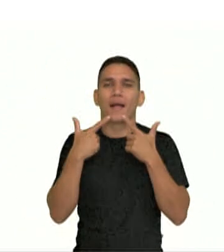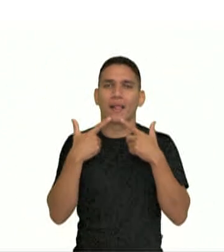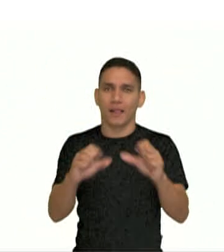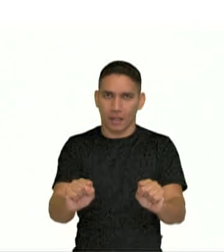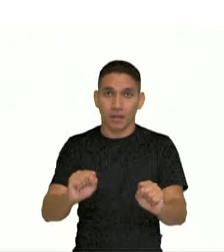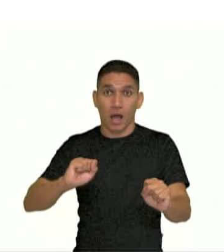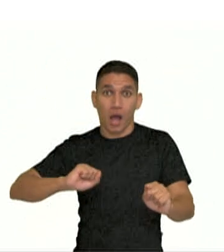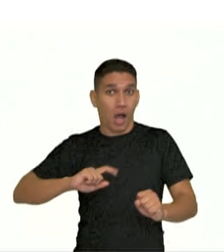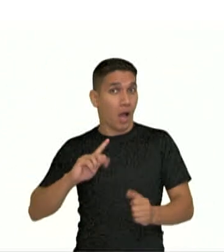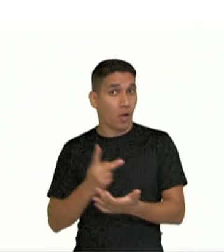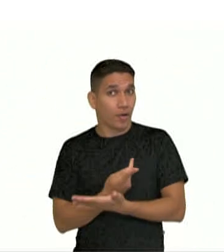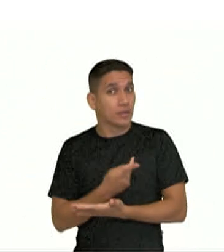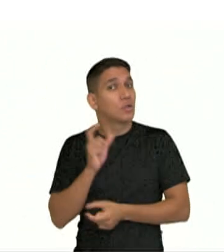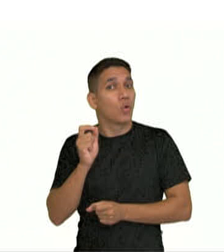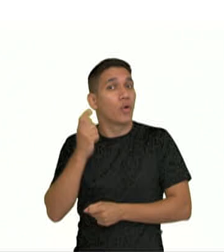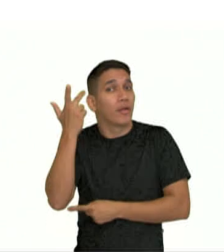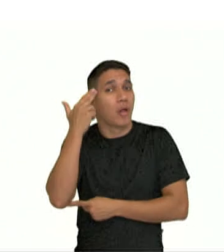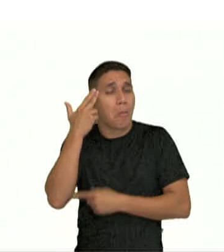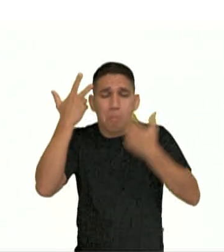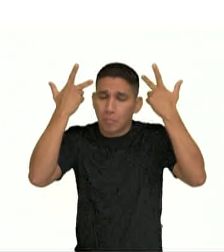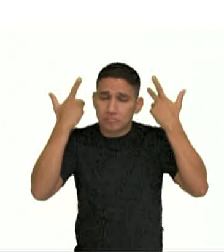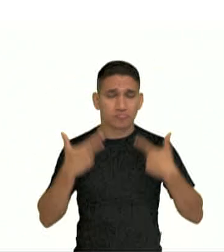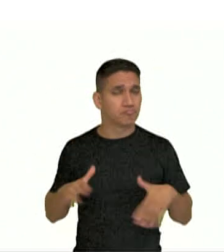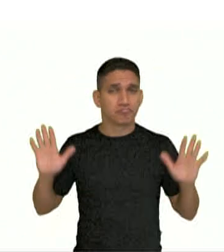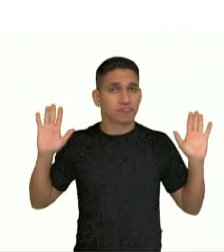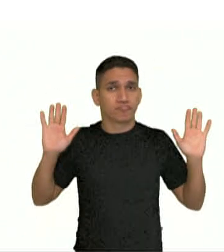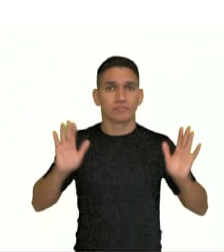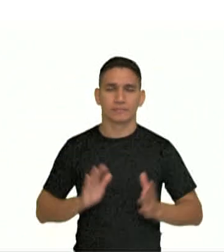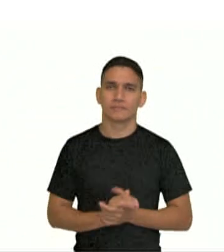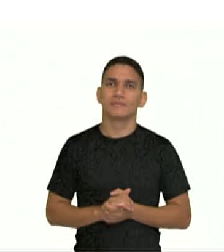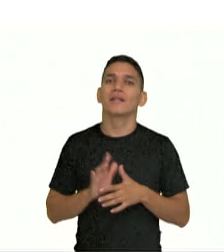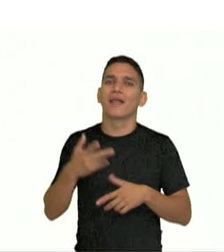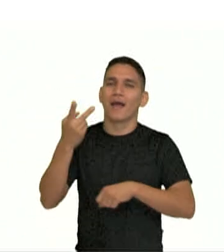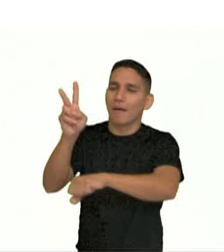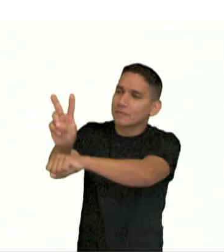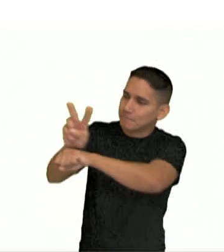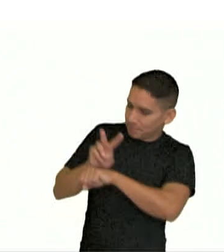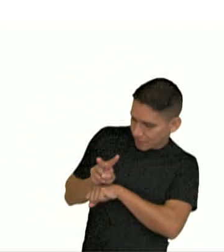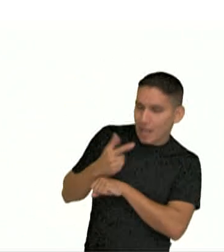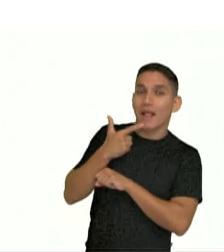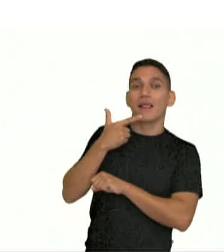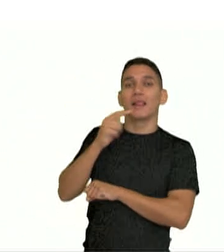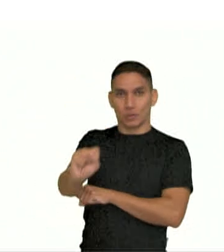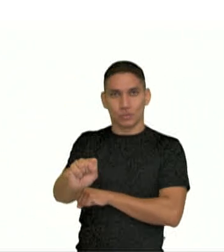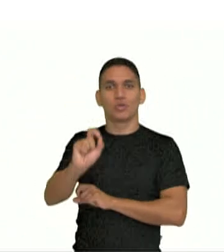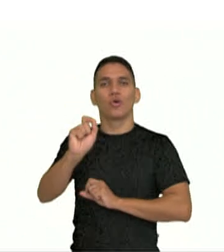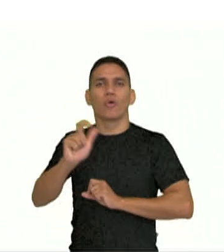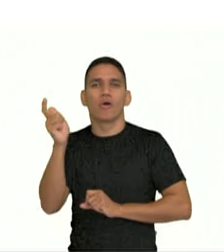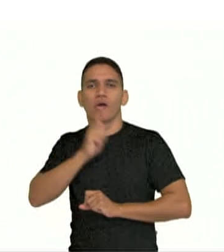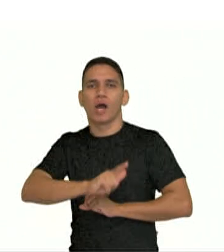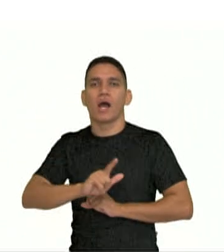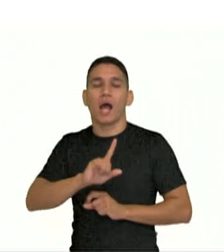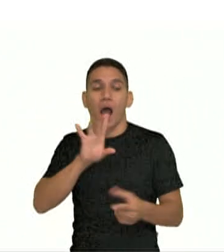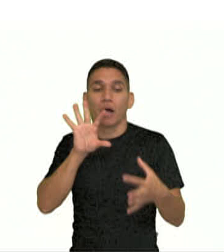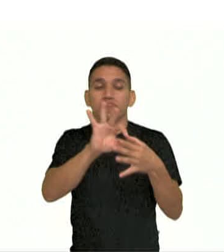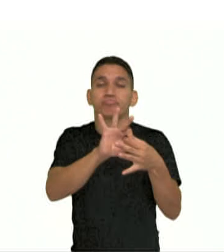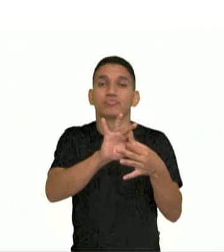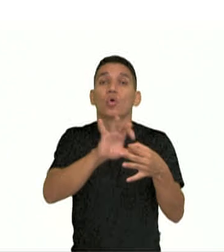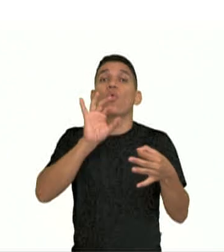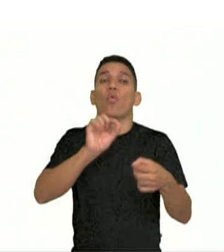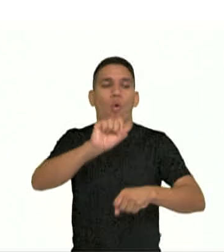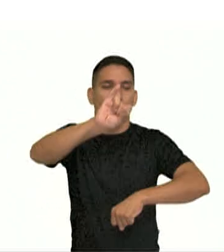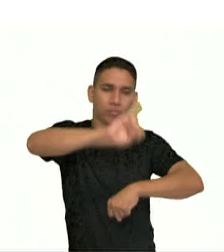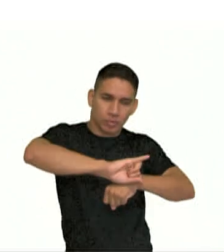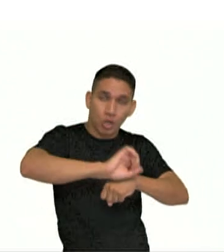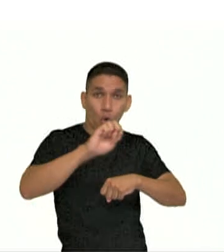acontece de maneira, muitas vezes espontânea. Então, são empréstimos linguísticos para nos referir a